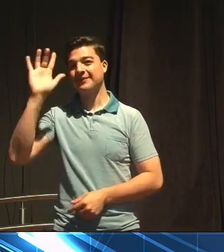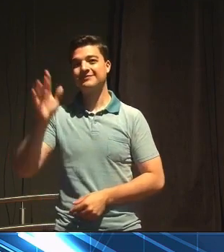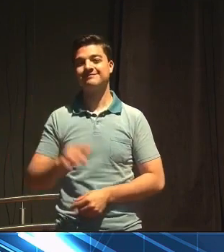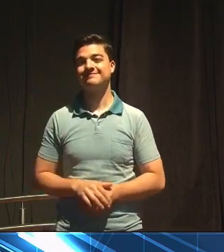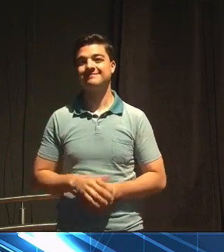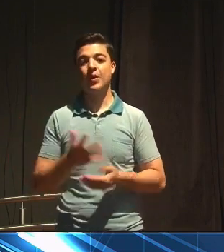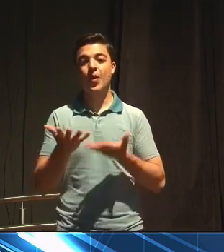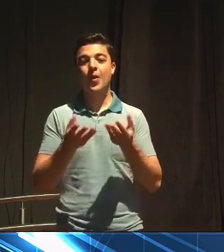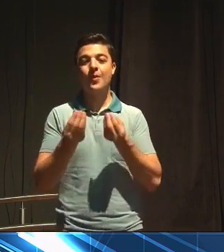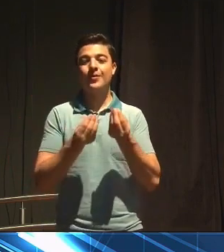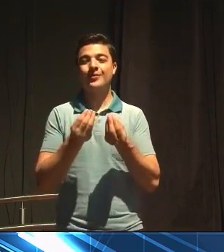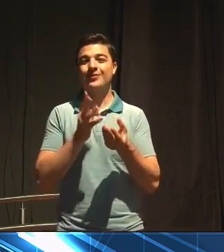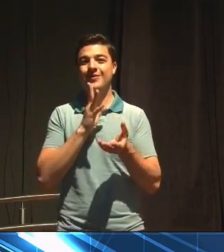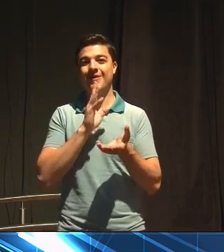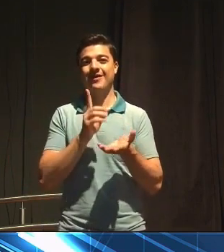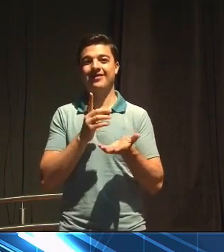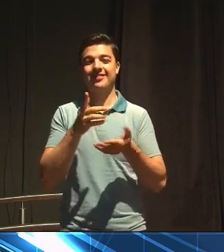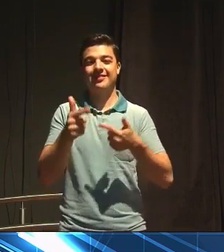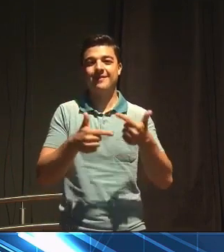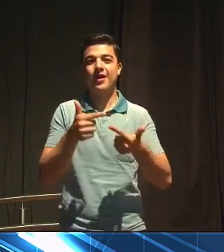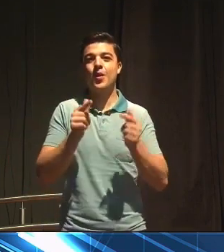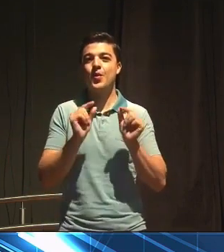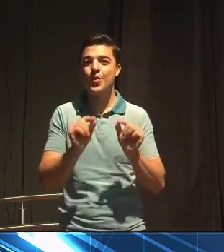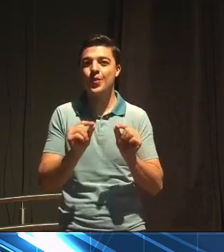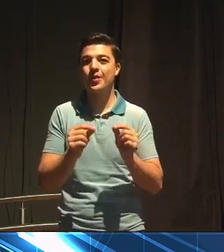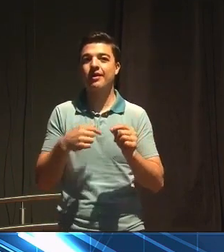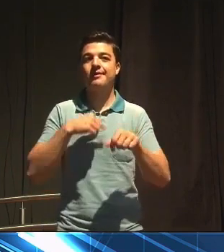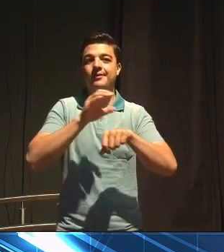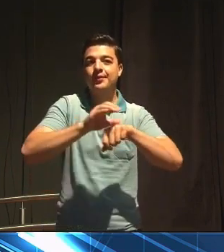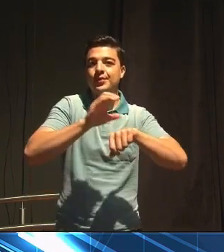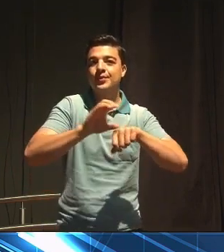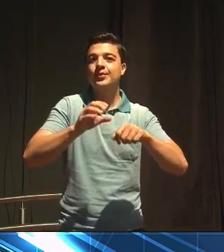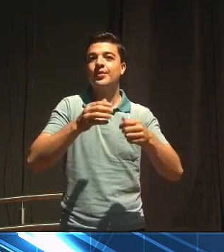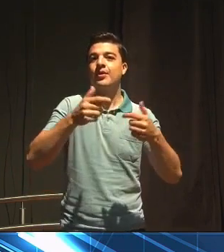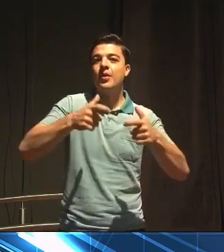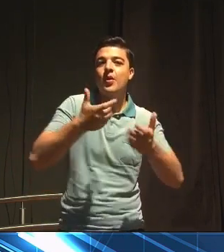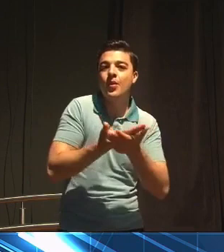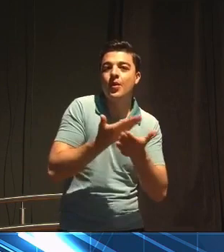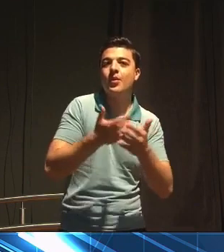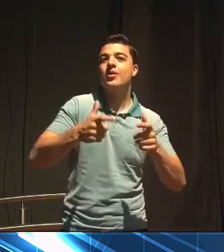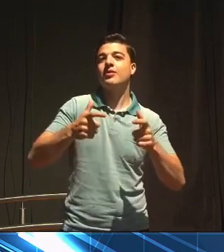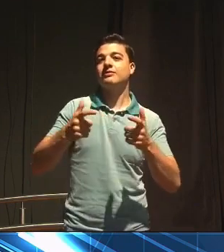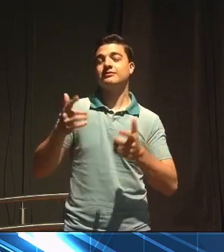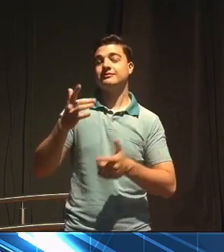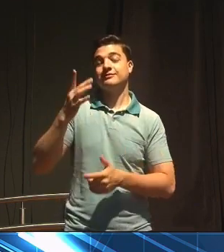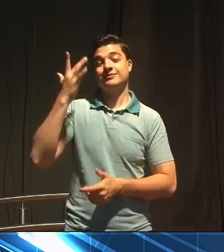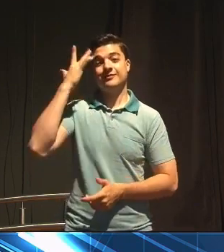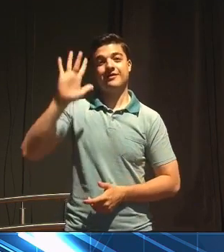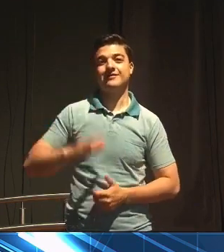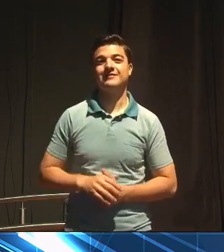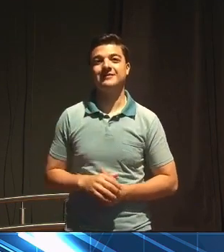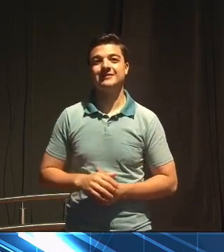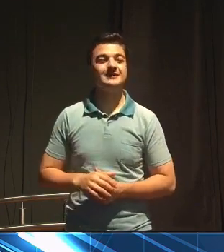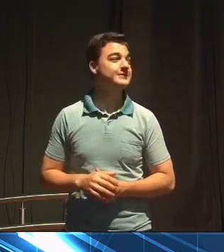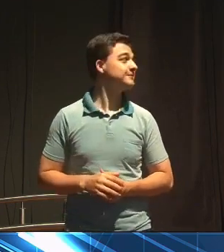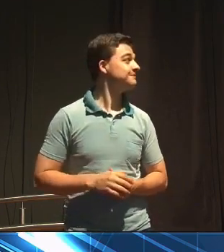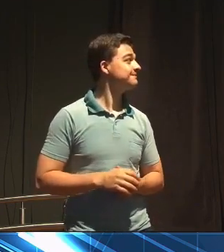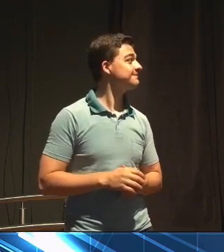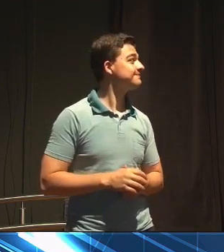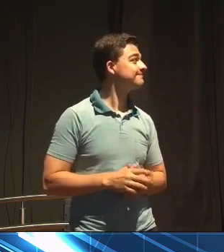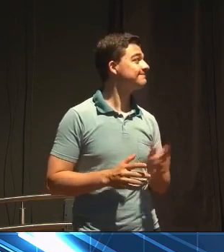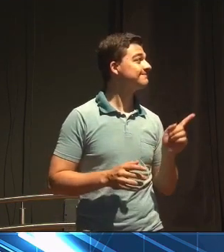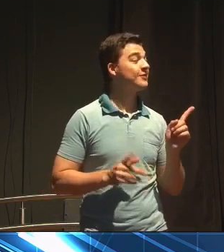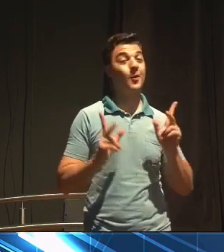saber o que ela faz para trabalhar com tecnologia? E aí a pessoa fica basicamente desse jeito